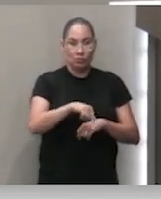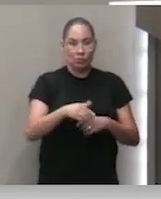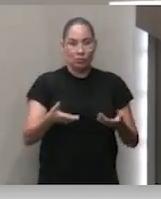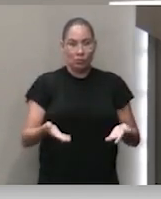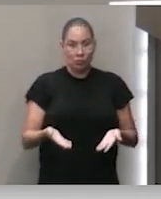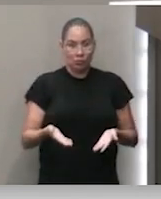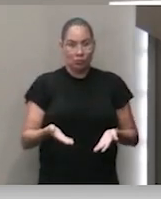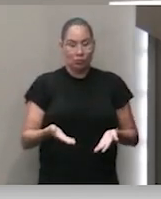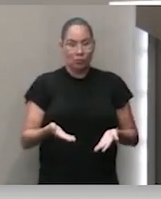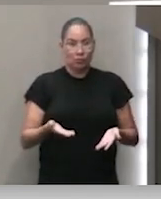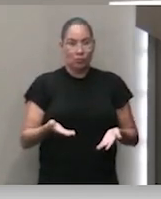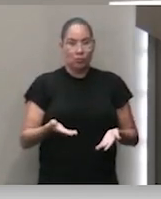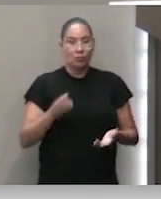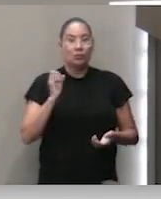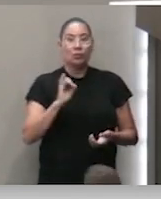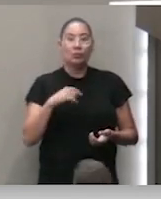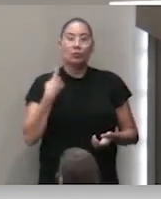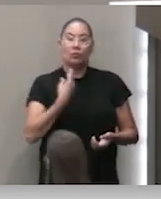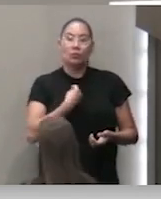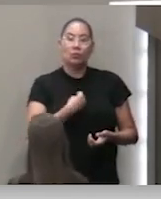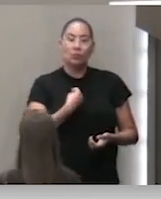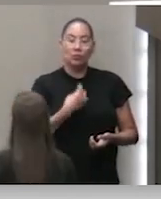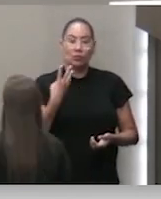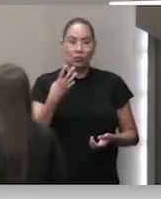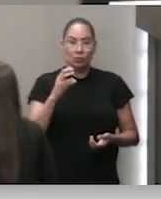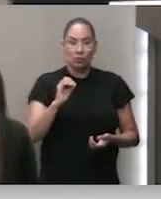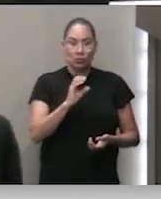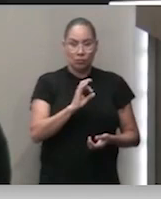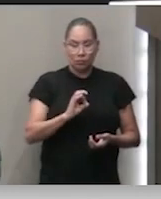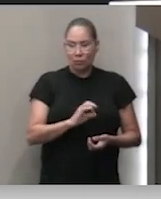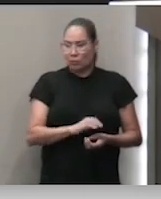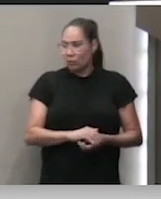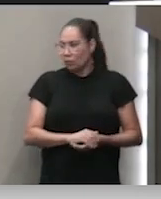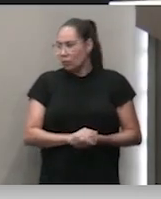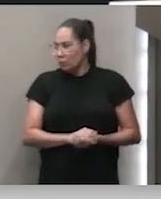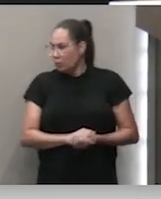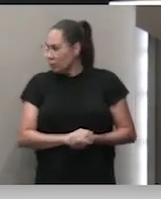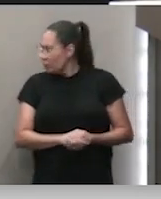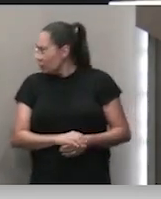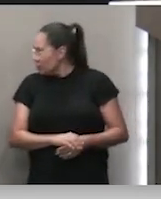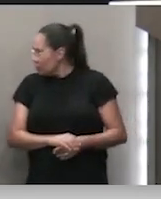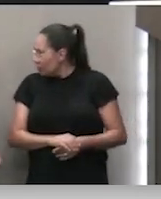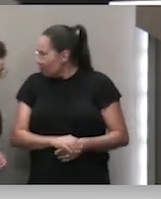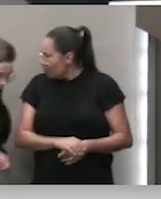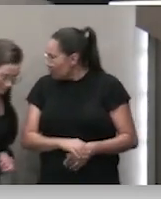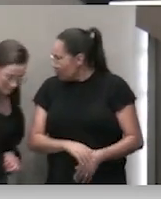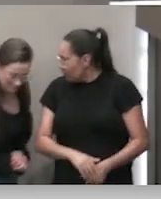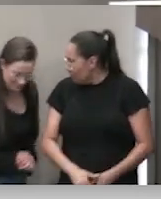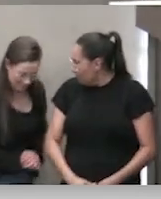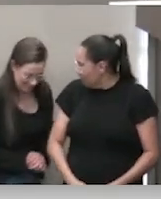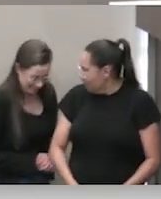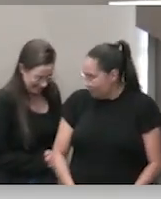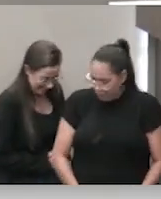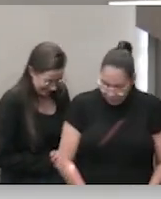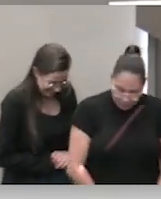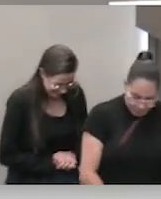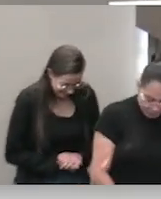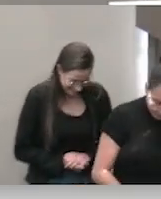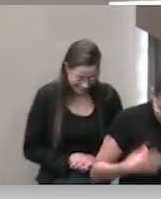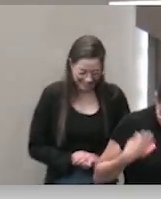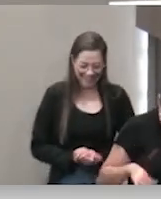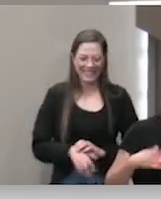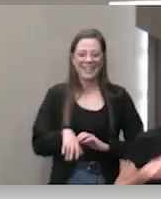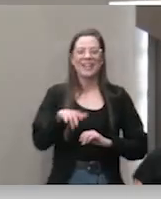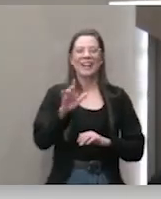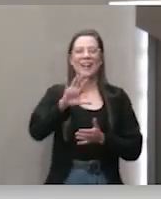Vereadores, se realmente nós estamos com 40% de médicos a menos no nosso município,